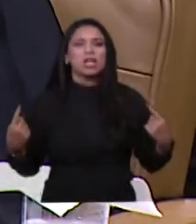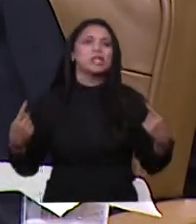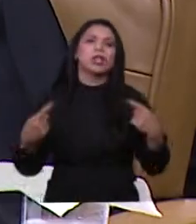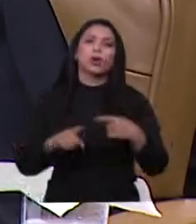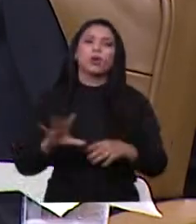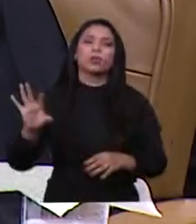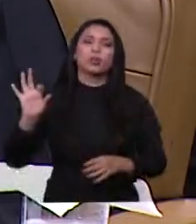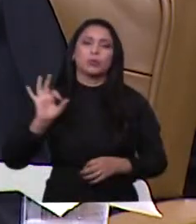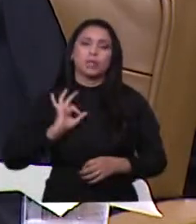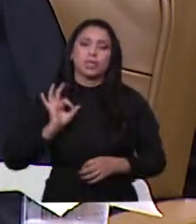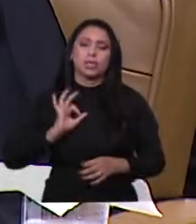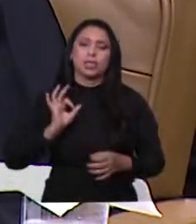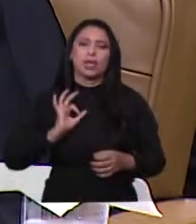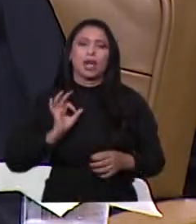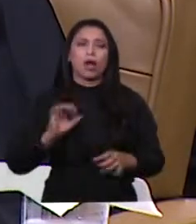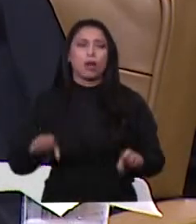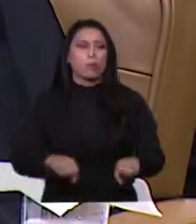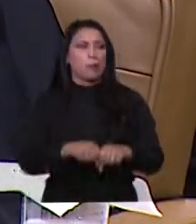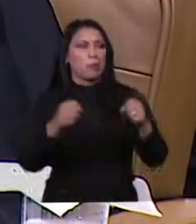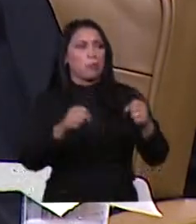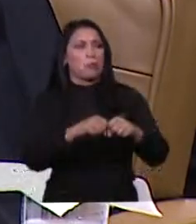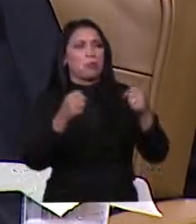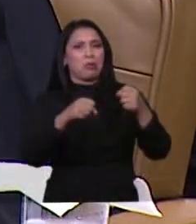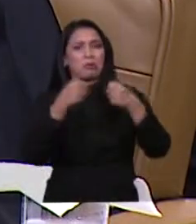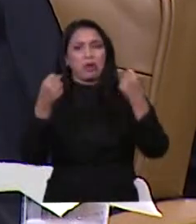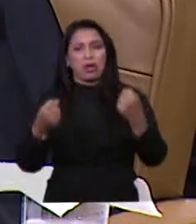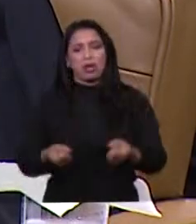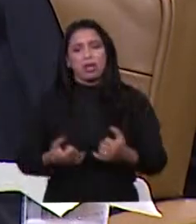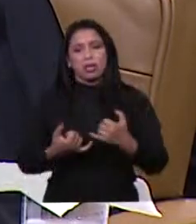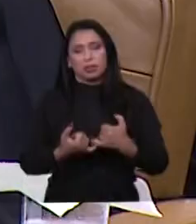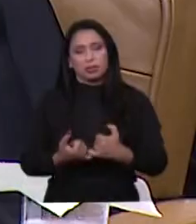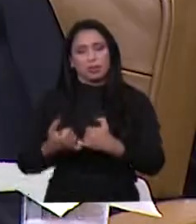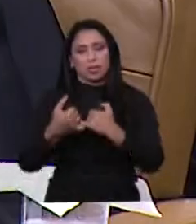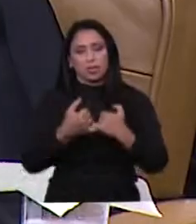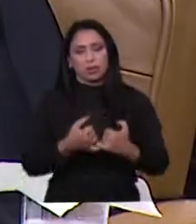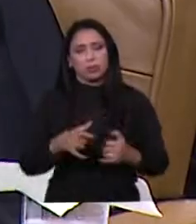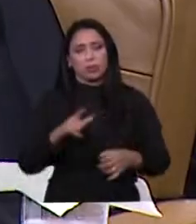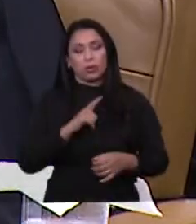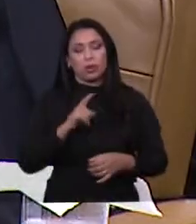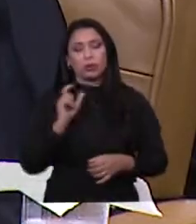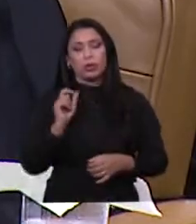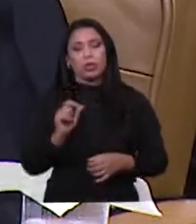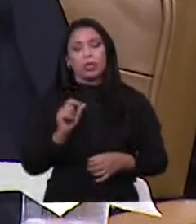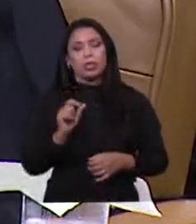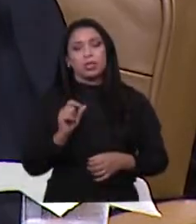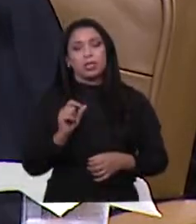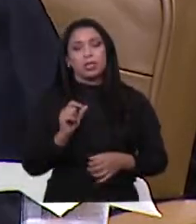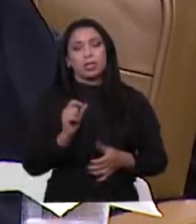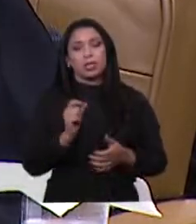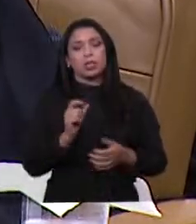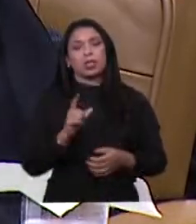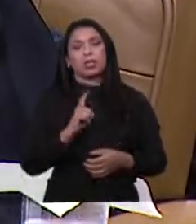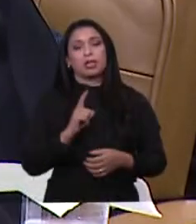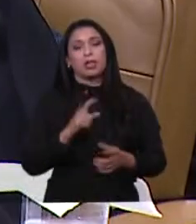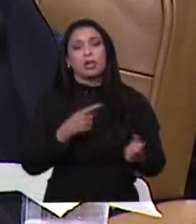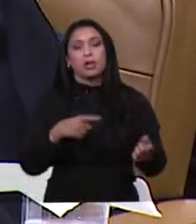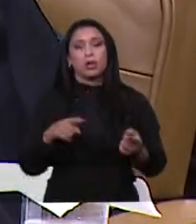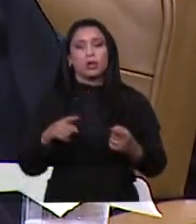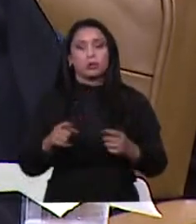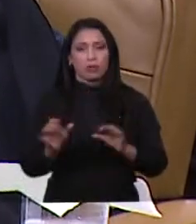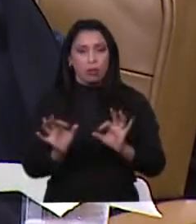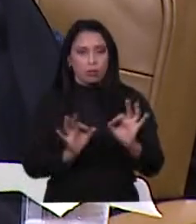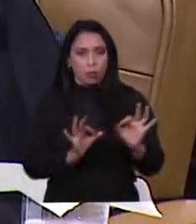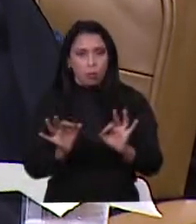de segurança, destruição do patrimônio da União e deterioração do patrimônio tombado em ação